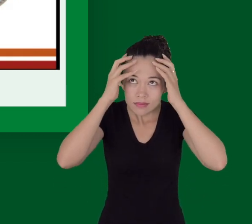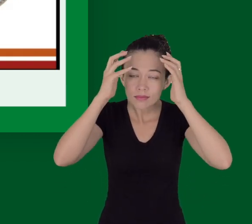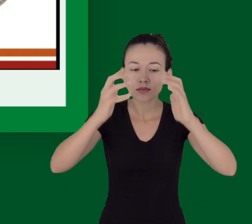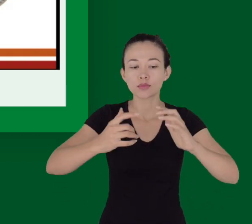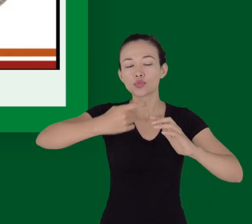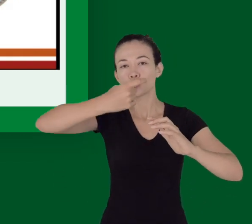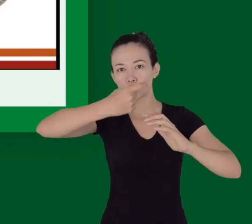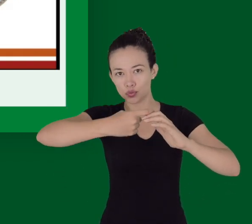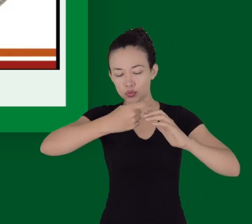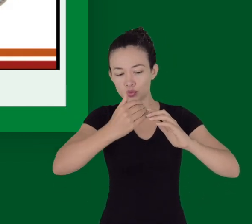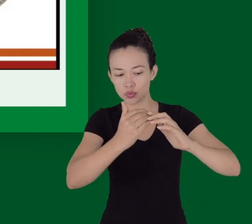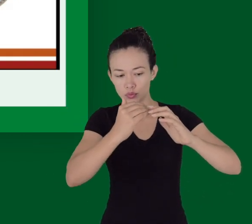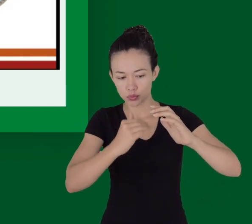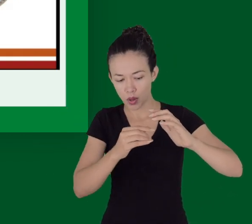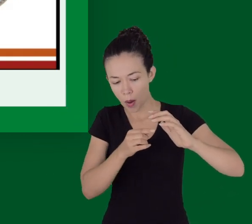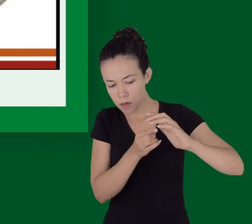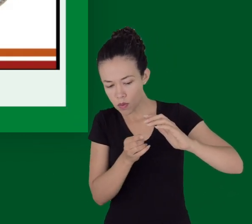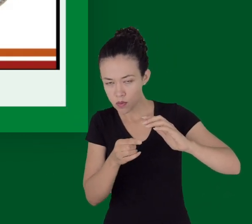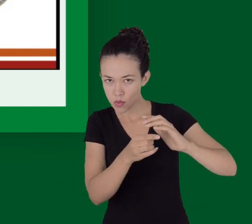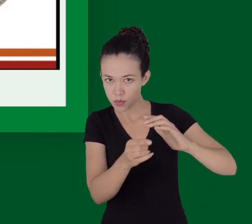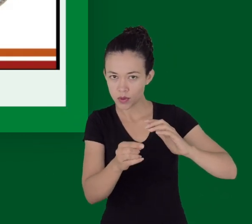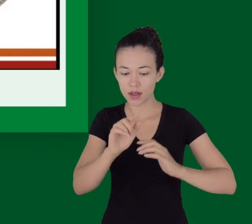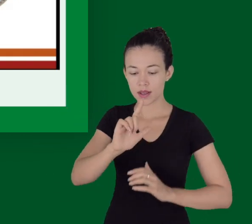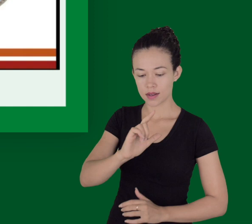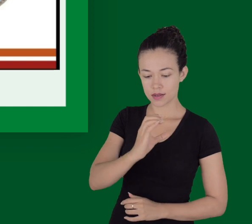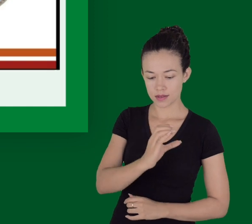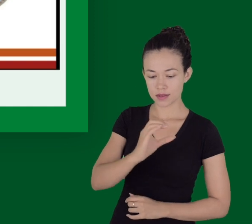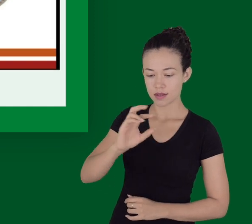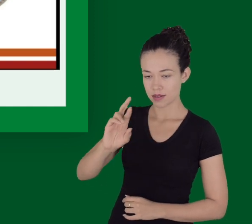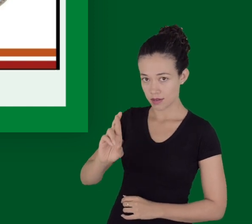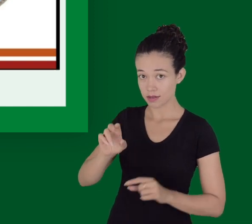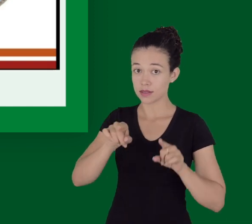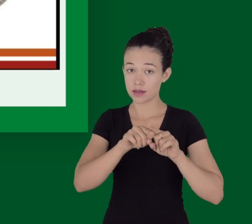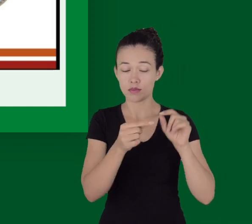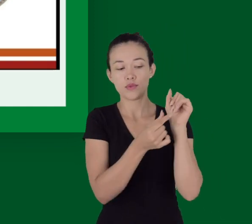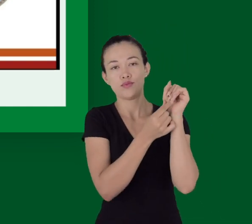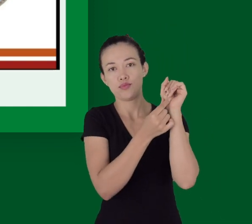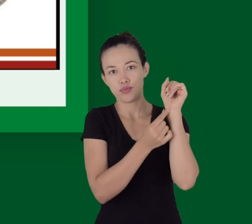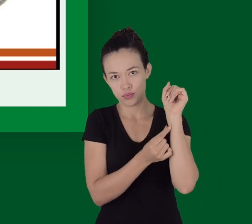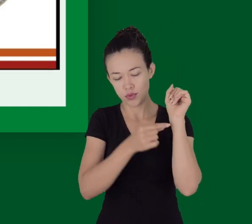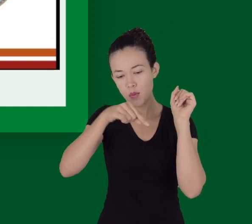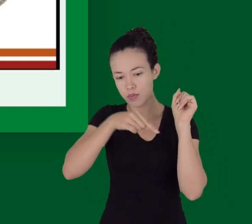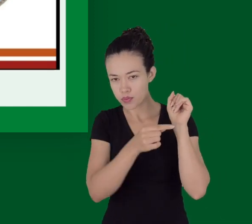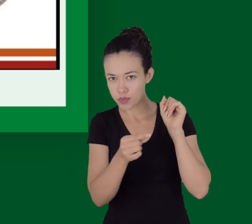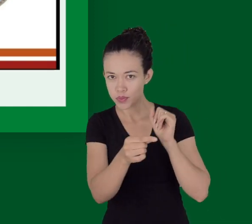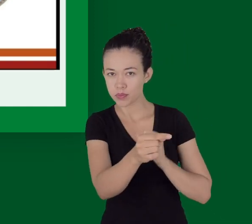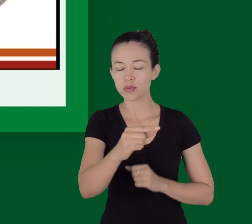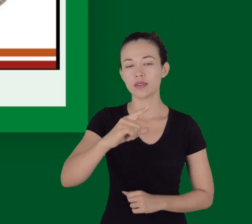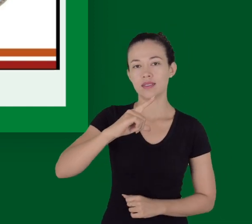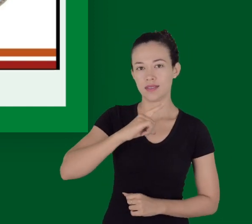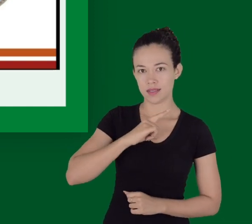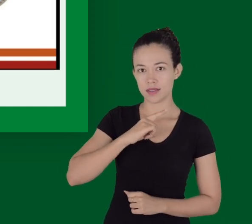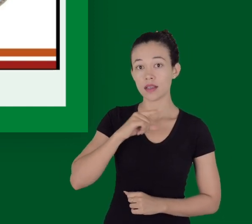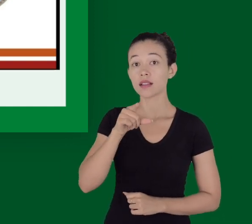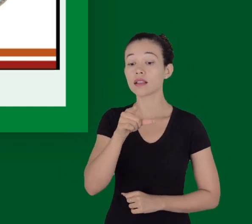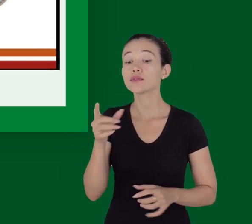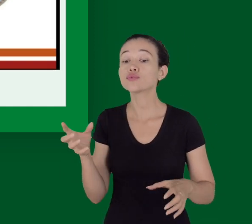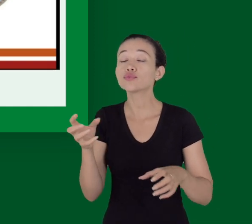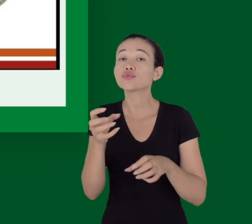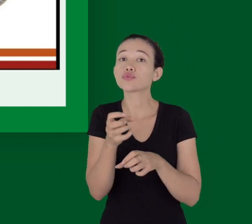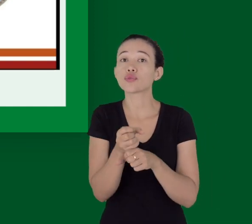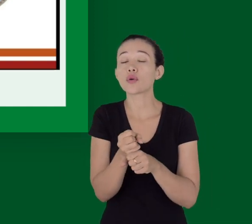abraça toda essa calota e abaixo da calota craniana, e também circulando ao redor de toda a